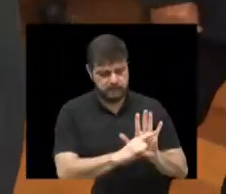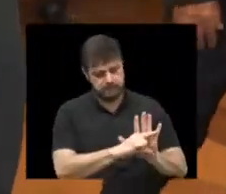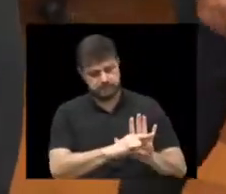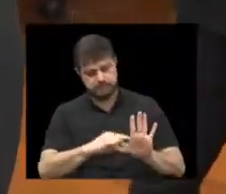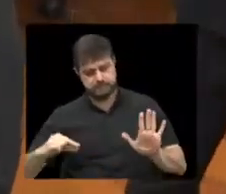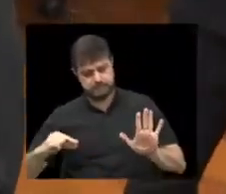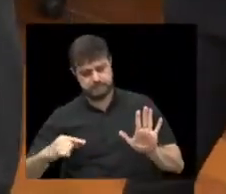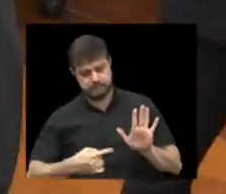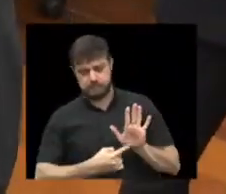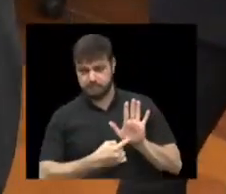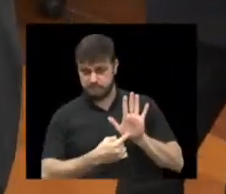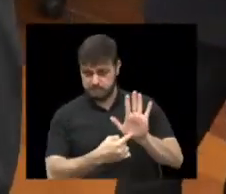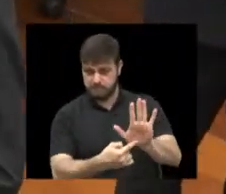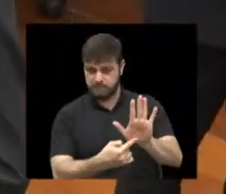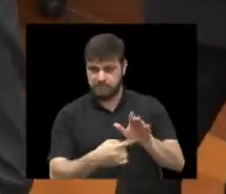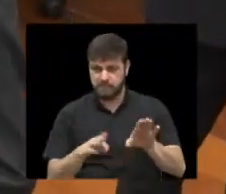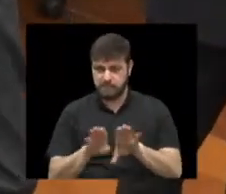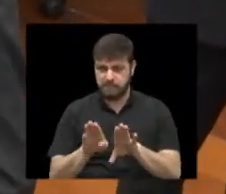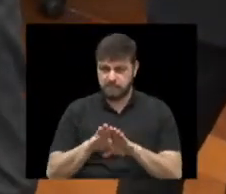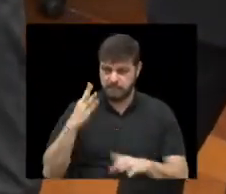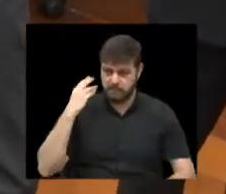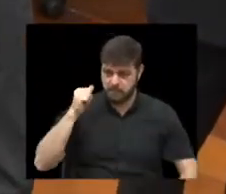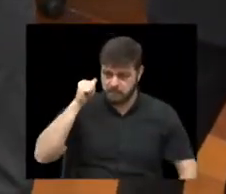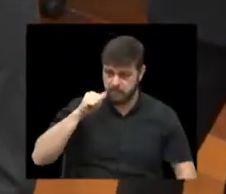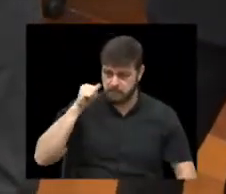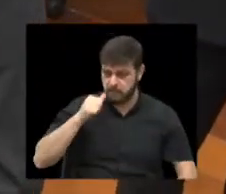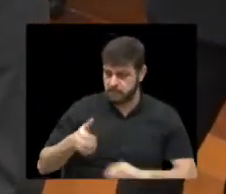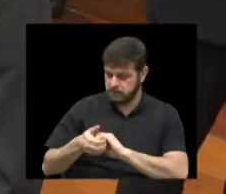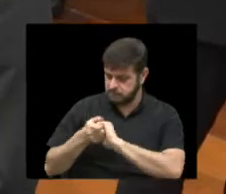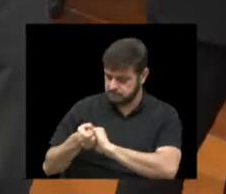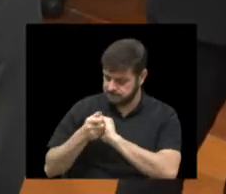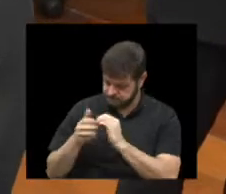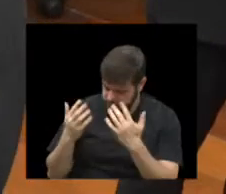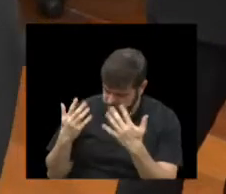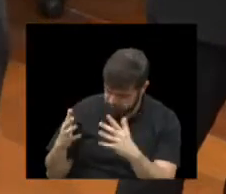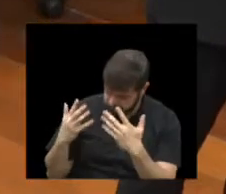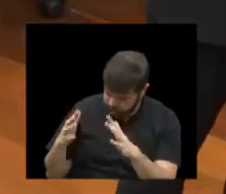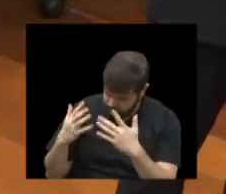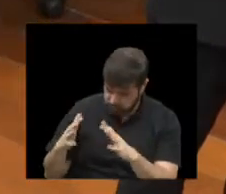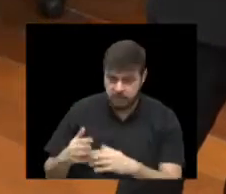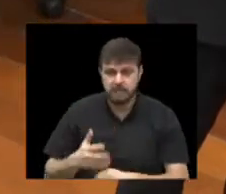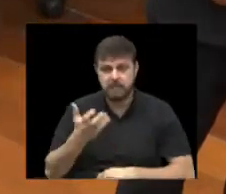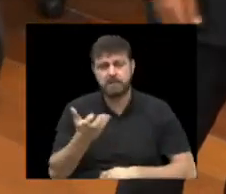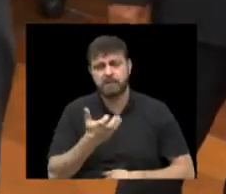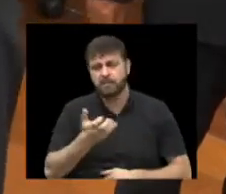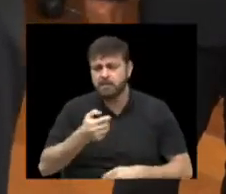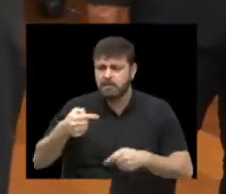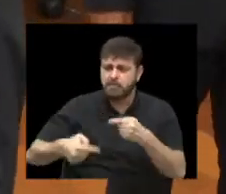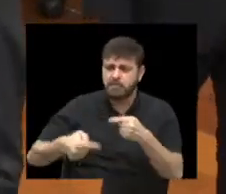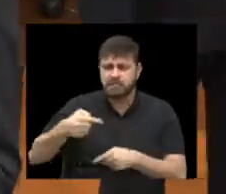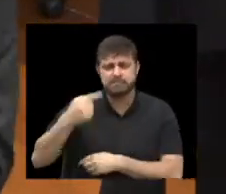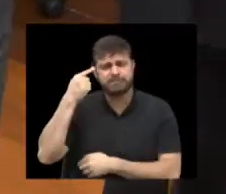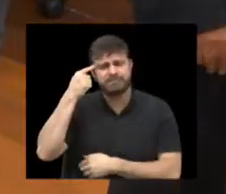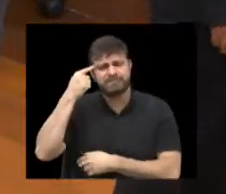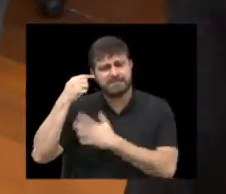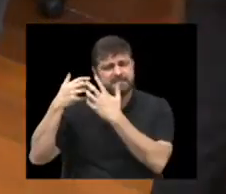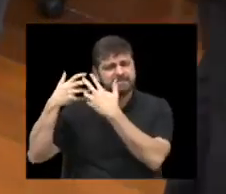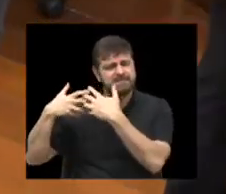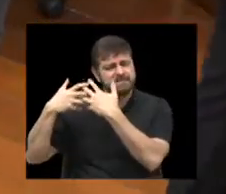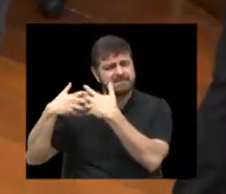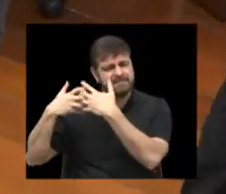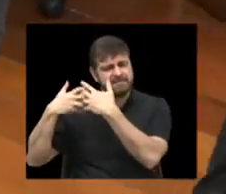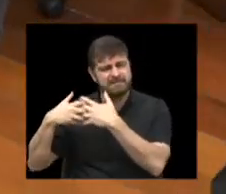apresentadas, cumprimentar também a vereadora Mariana Conte, e queria fazer aqui, na verdade, um debate, uma reflexão com a